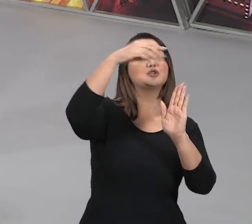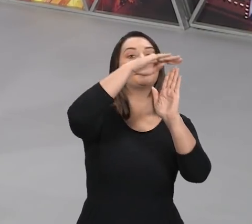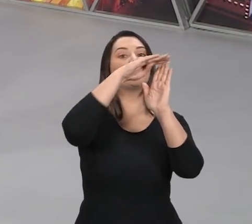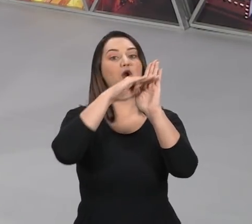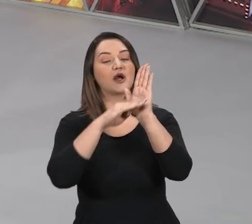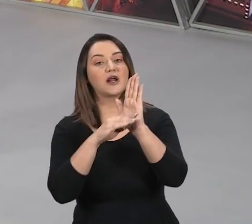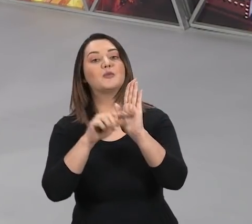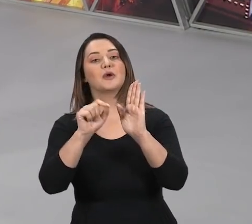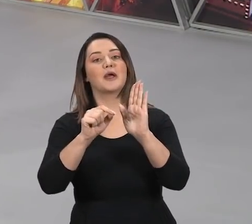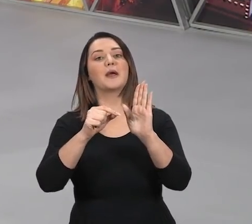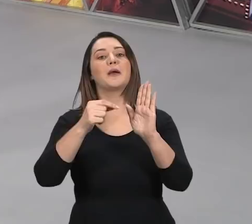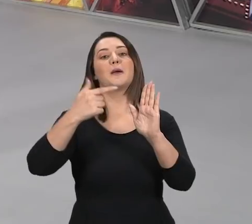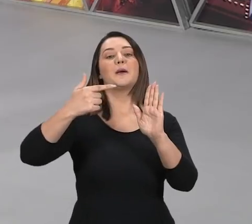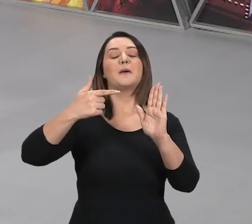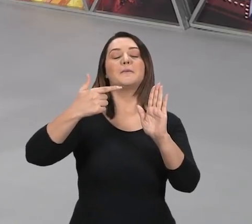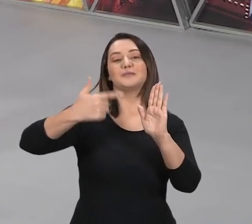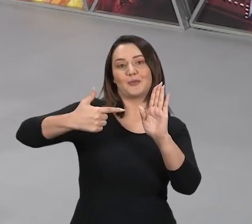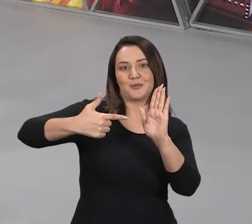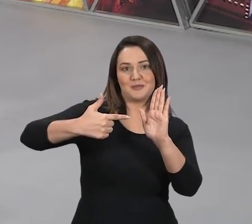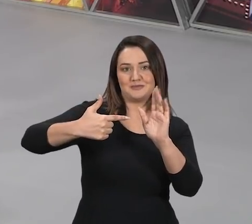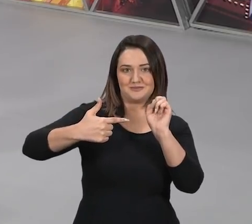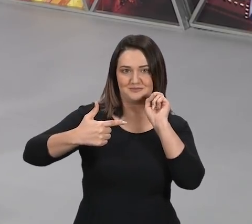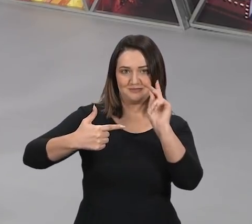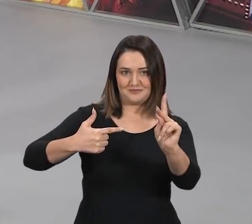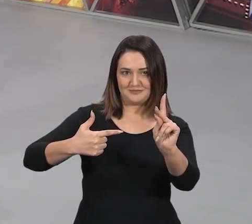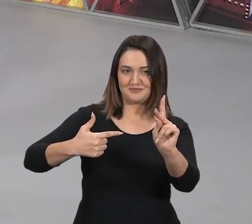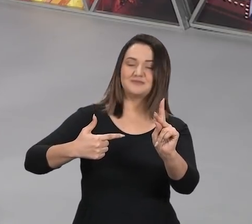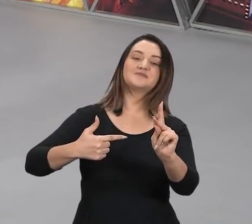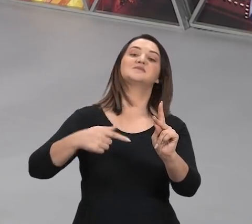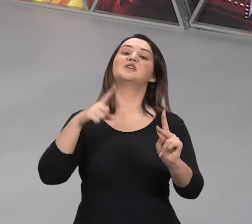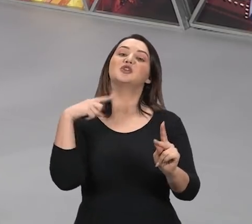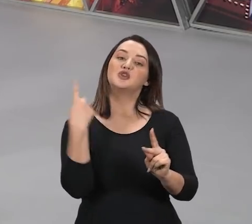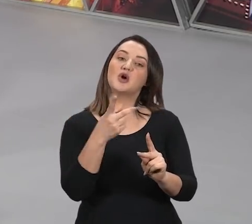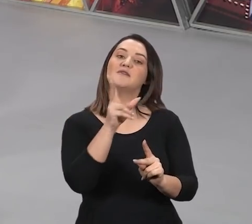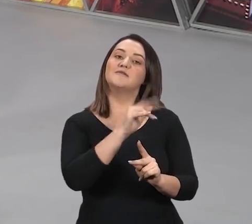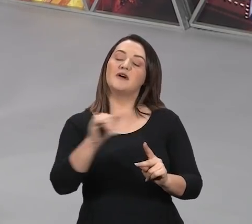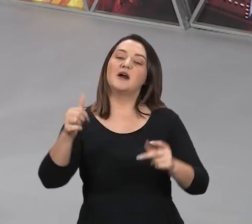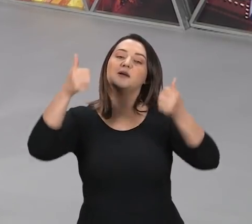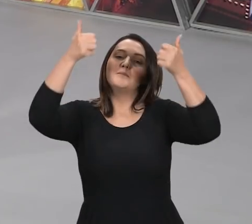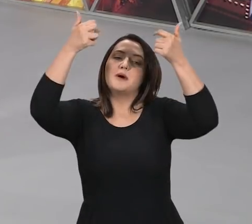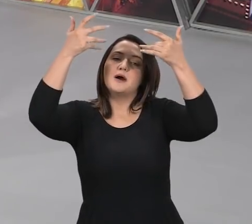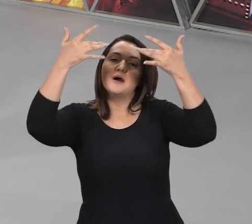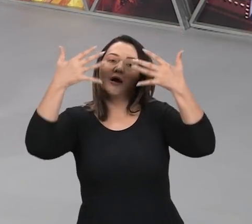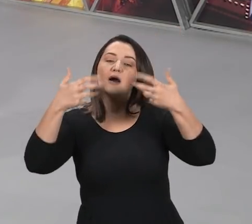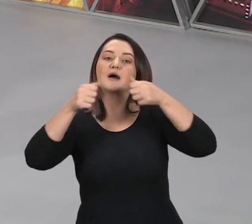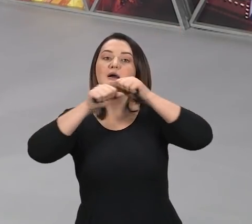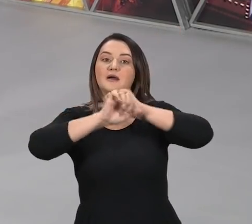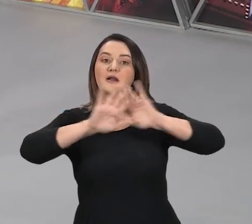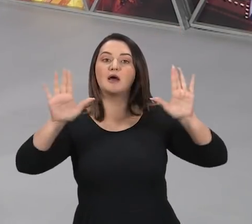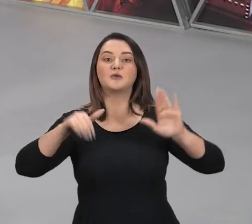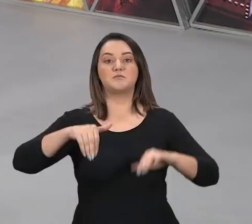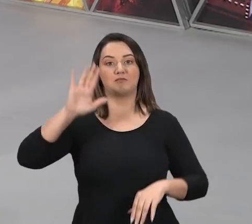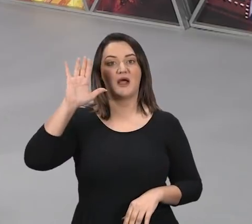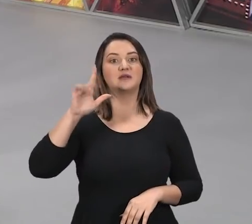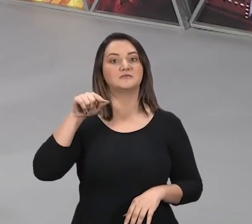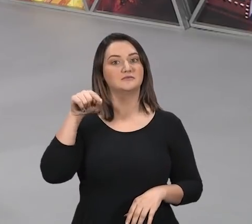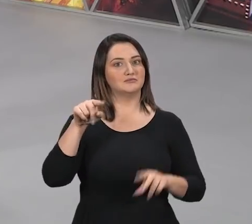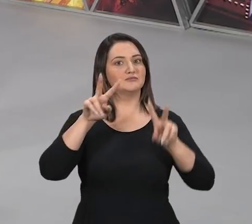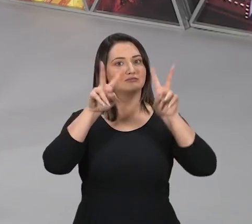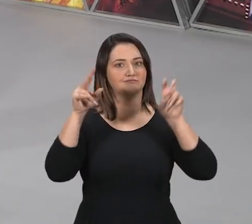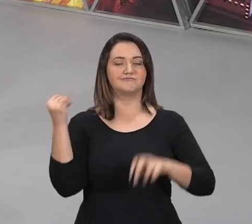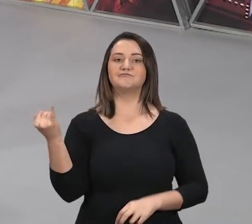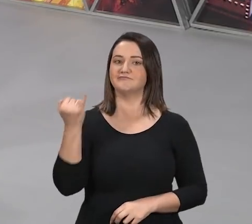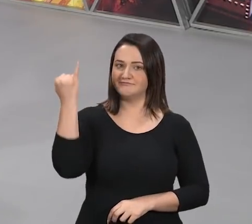hoje, o livro que revela tudo, parte 1, que é esse aqui, e no próximo programa, o livro que revela tudo, parte 2. Daí a